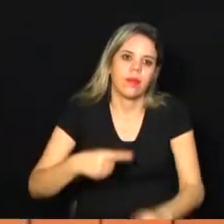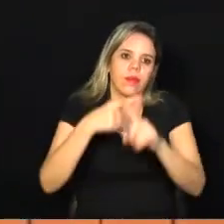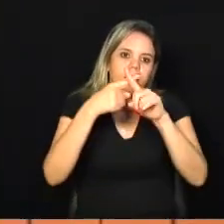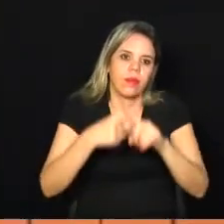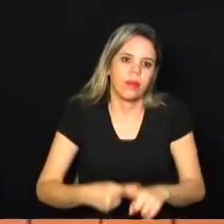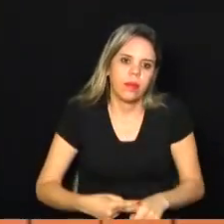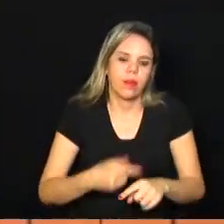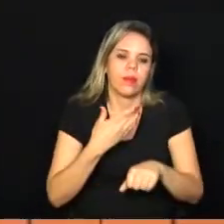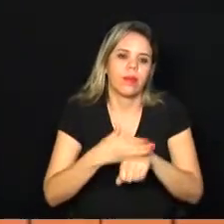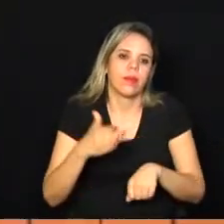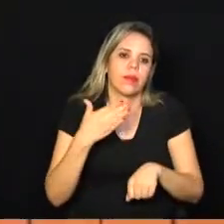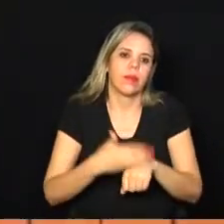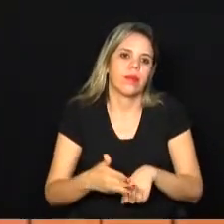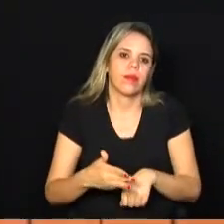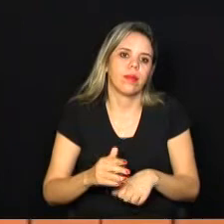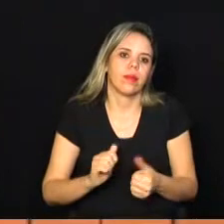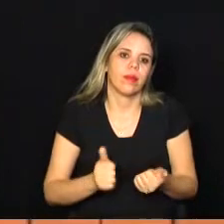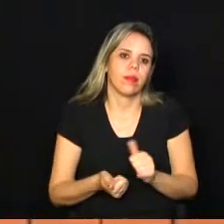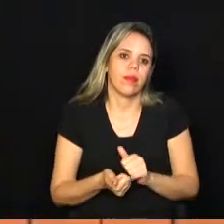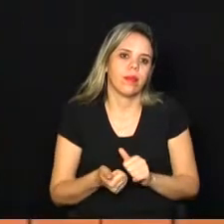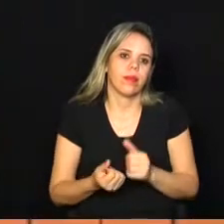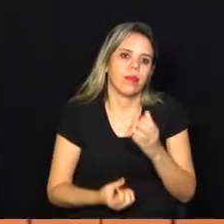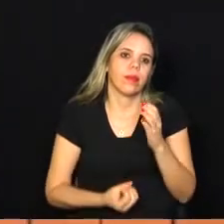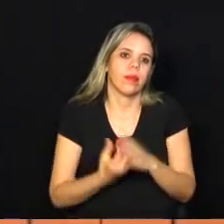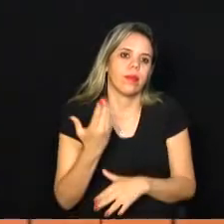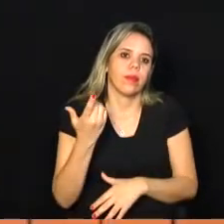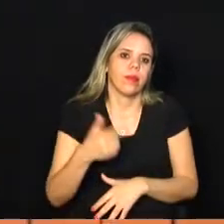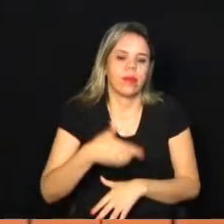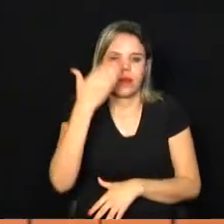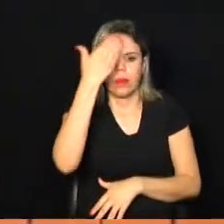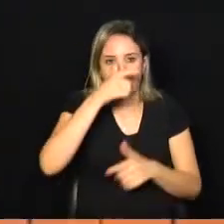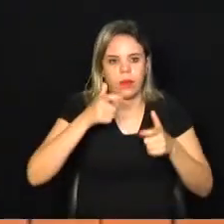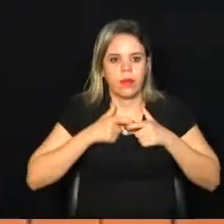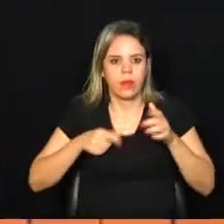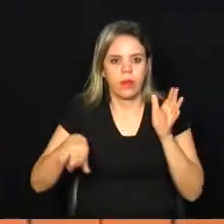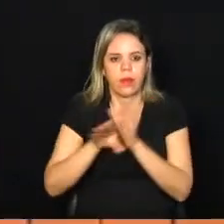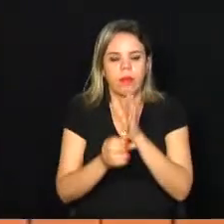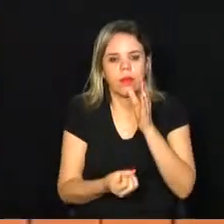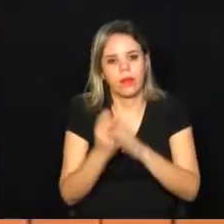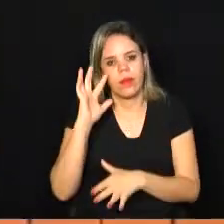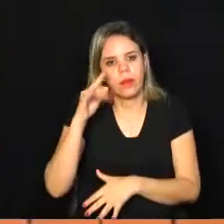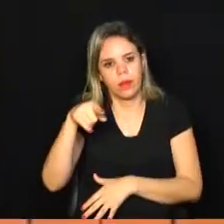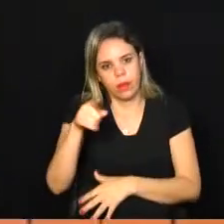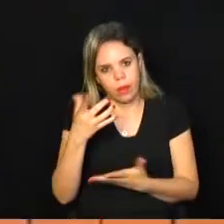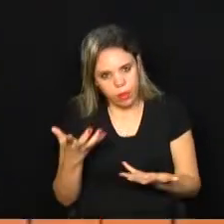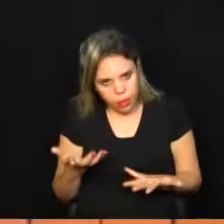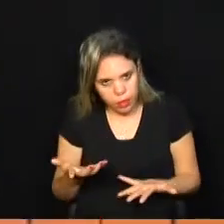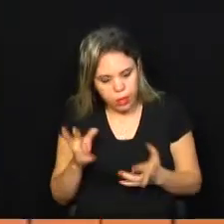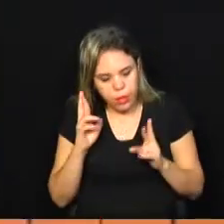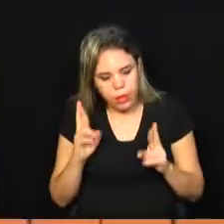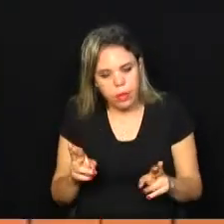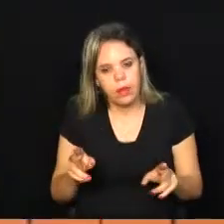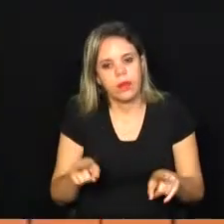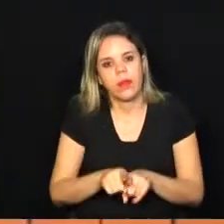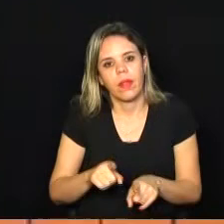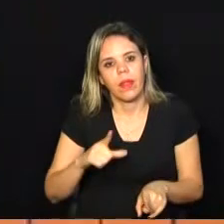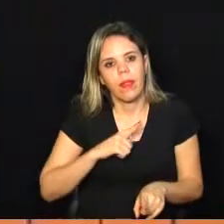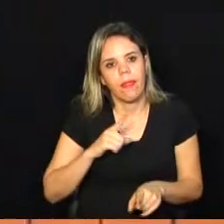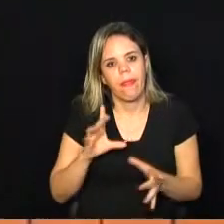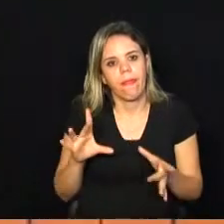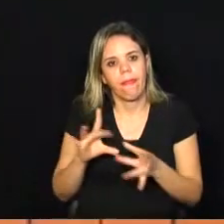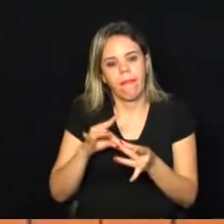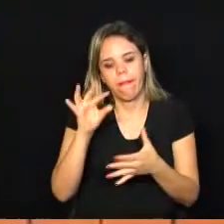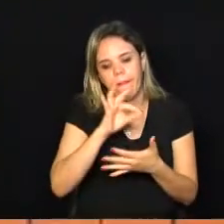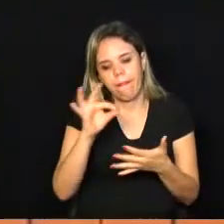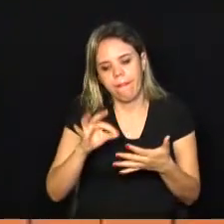estão treinando. É do esporte, às vezes acontece de não vir uma medalha, de não vir um resultado que você espera, mas tem um